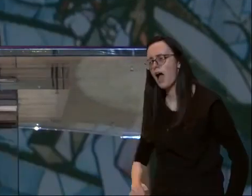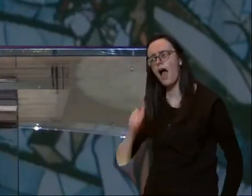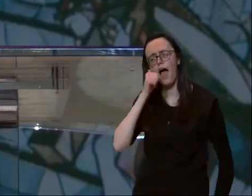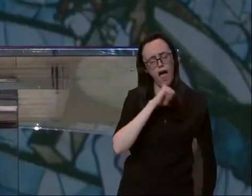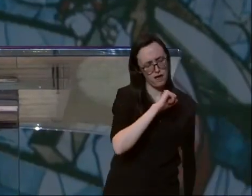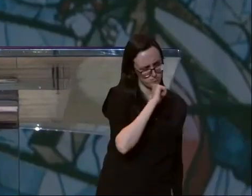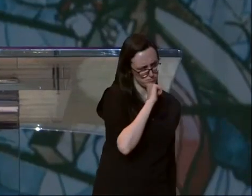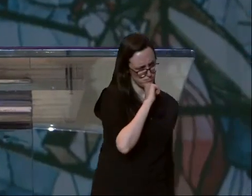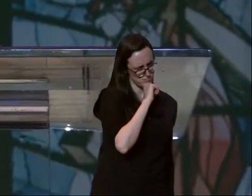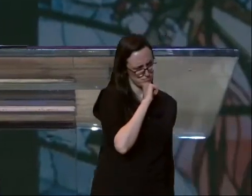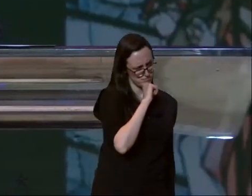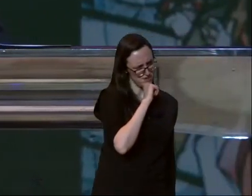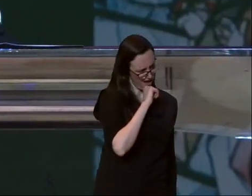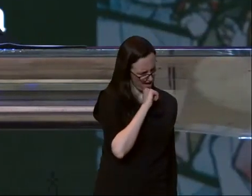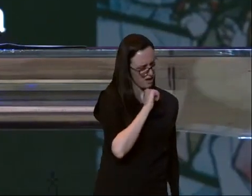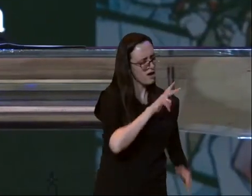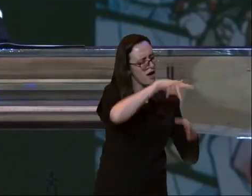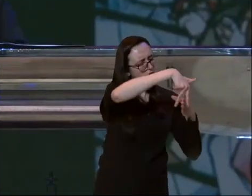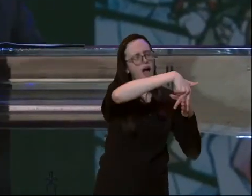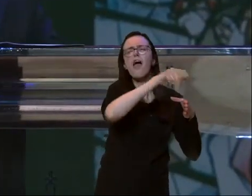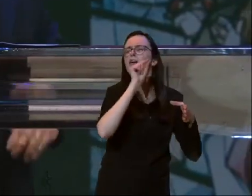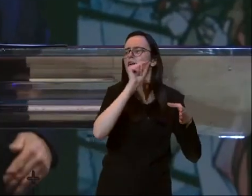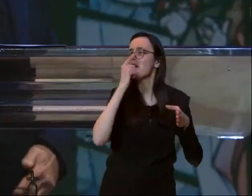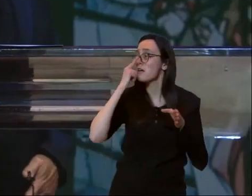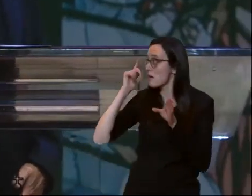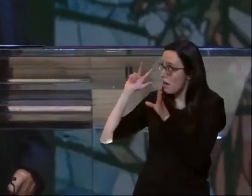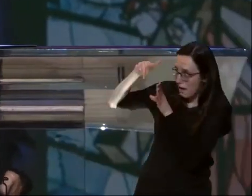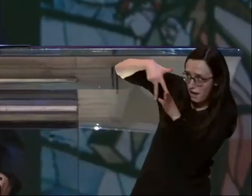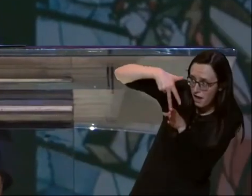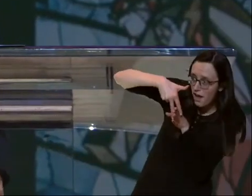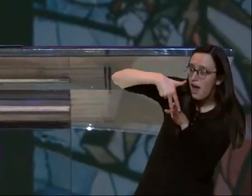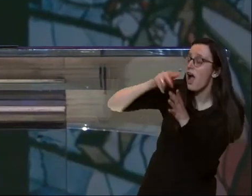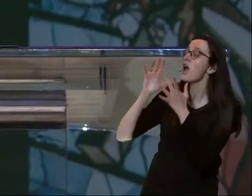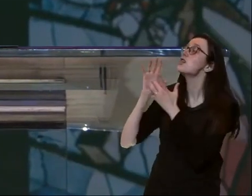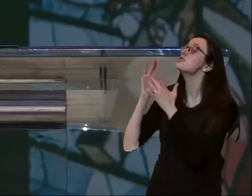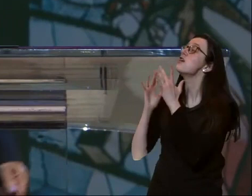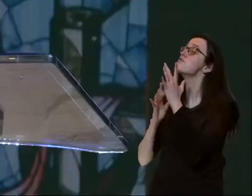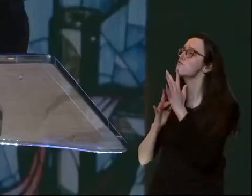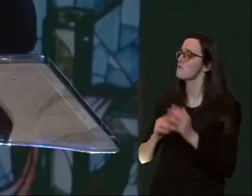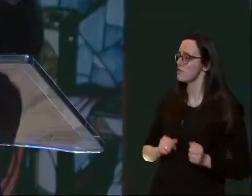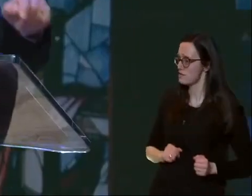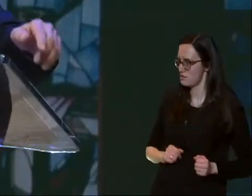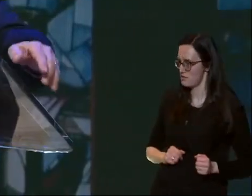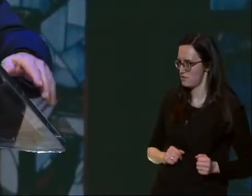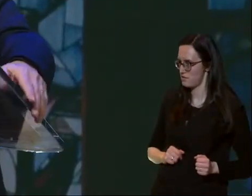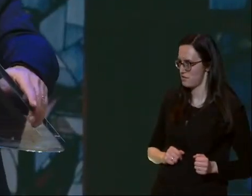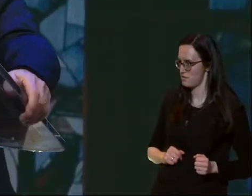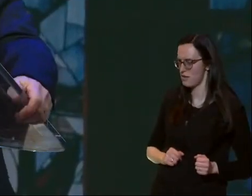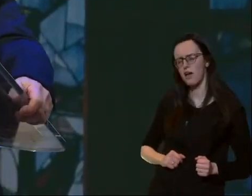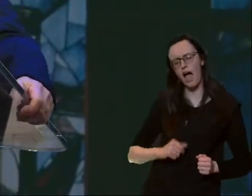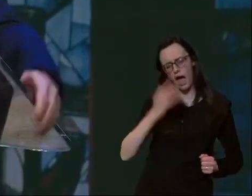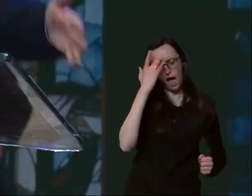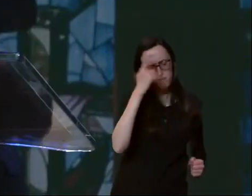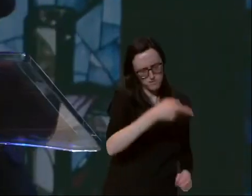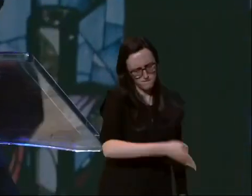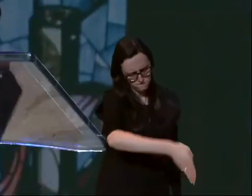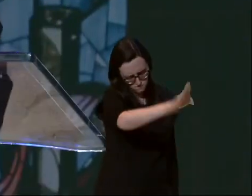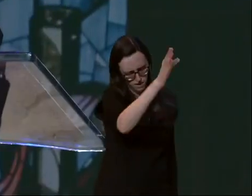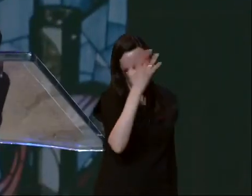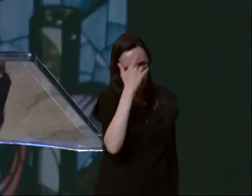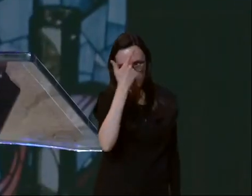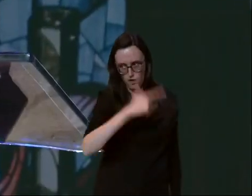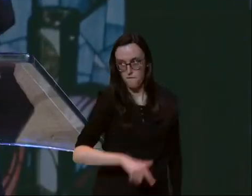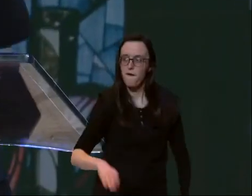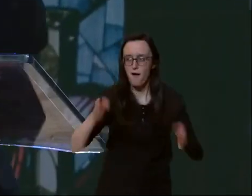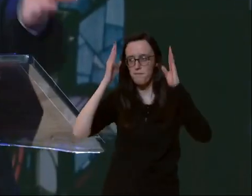quem estava andando sobre você? Um tal de Jesus. Volta lá amanhã, meu filho. Aí ele voltou